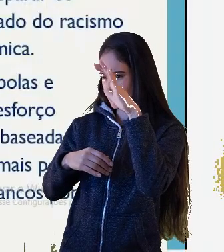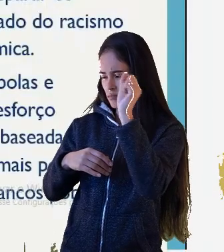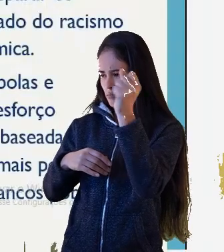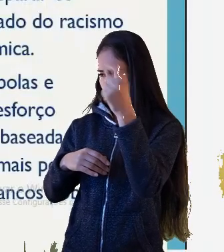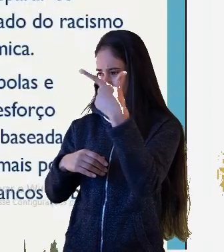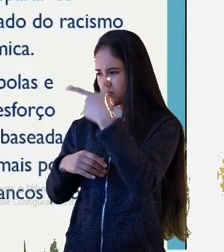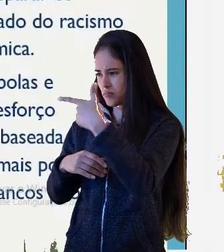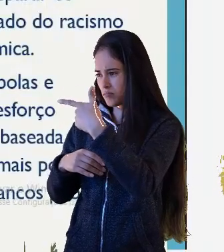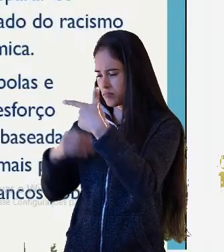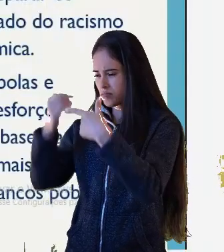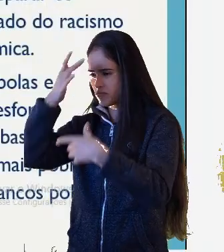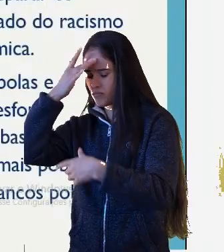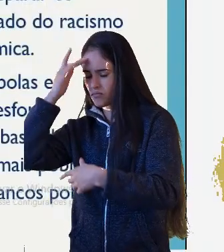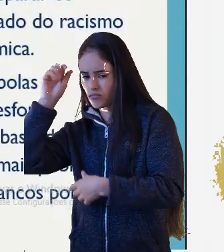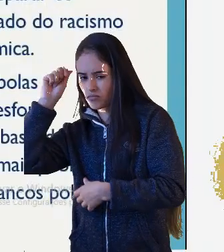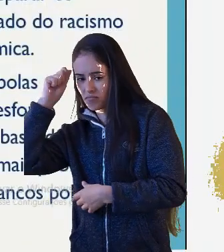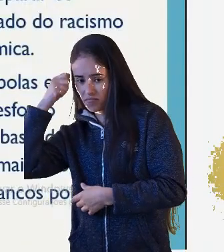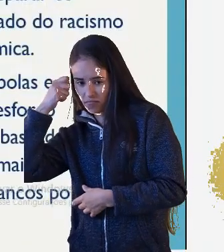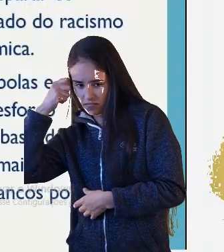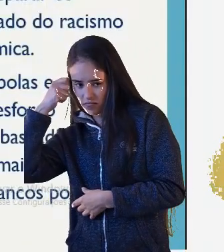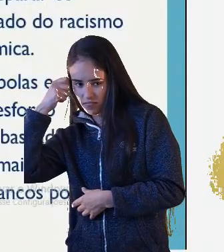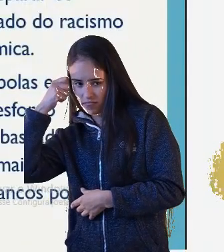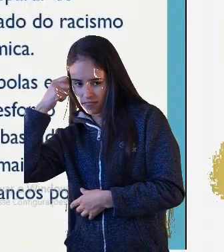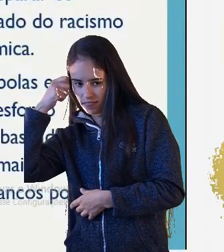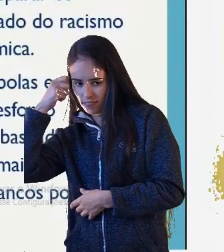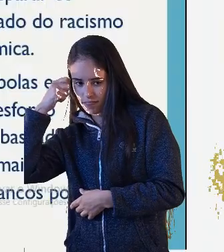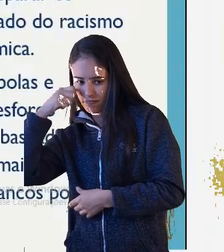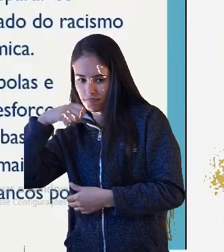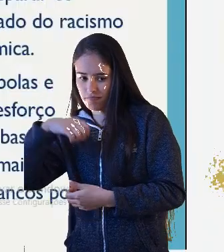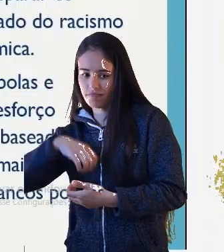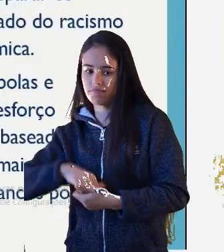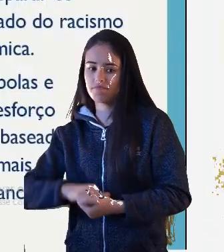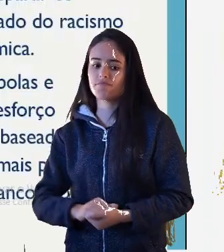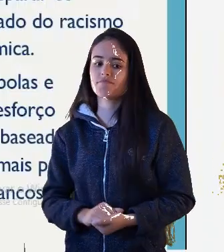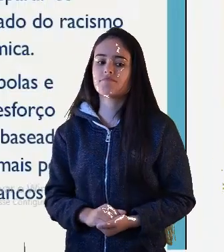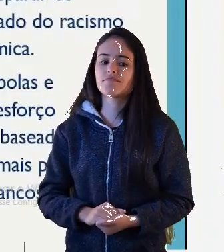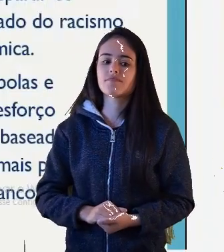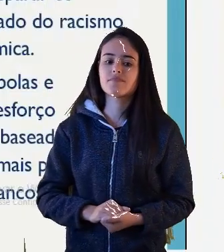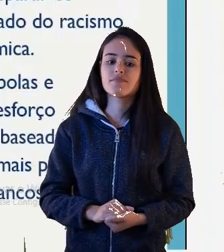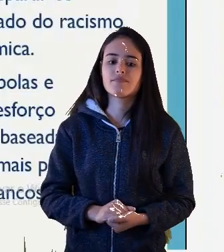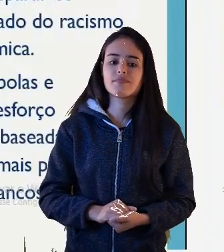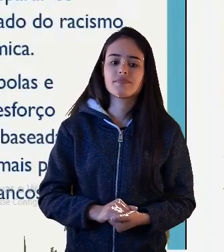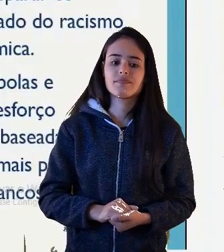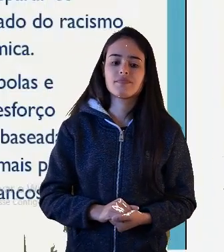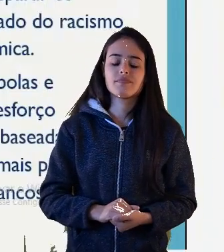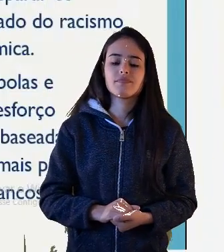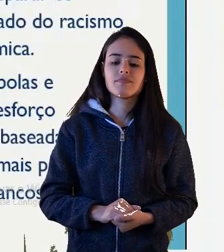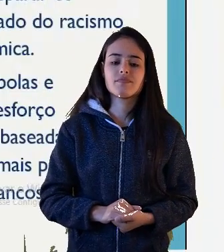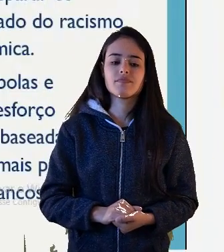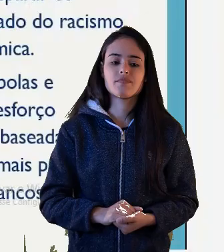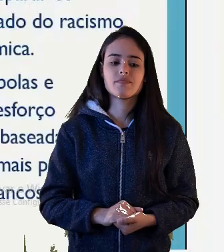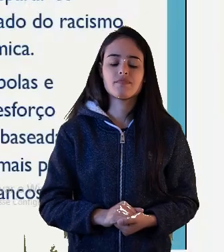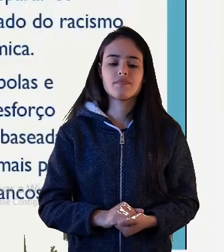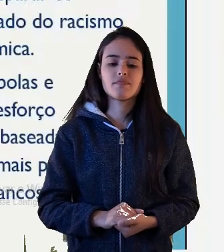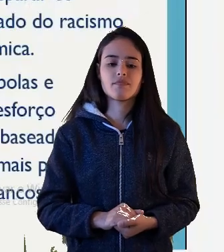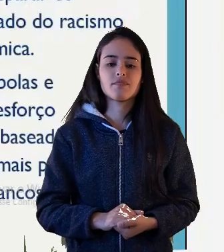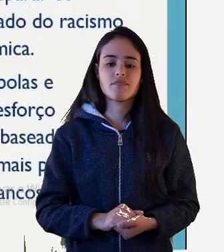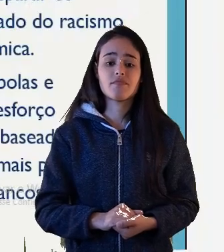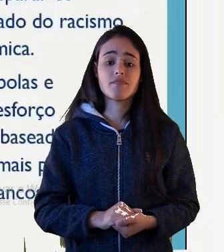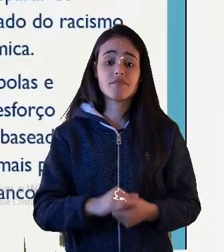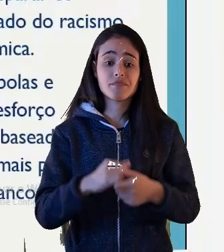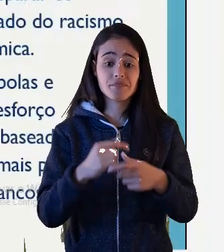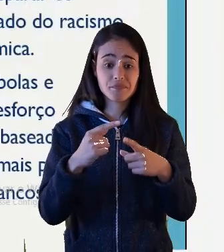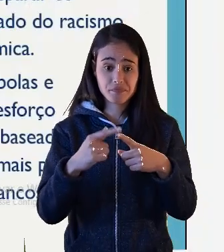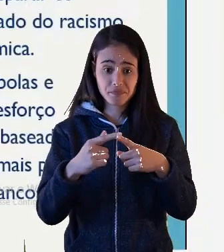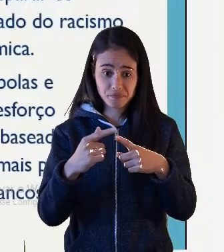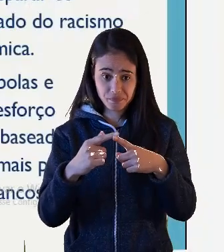gente tem aí, desde 2012, oficialmente, né, afirmando a constitucionalidade das cotas, que era uma coisa que afirmavam muito, né? A